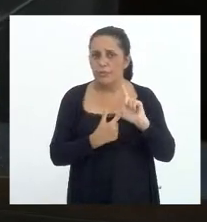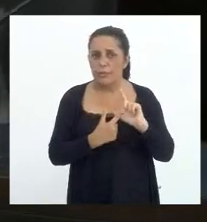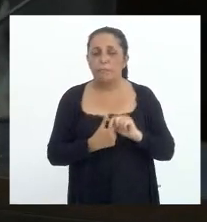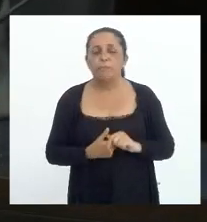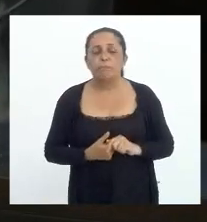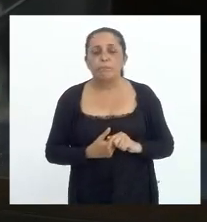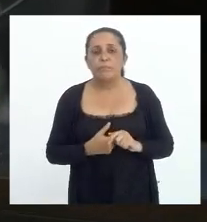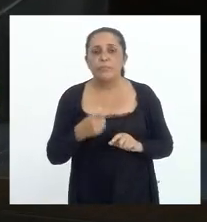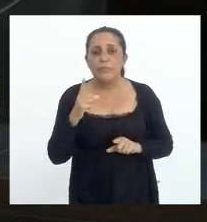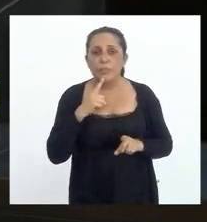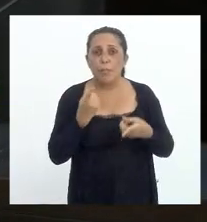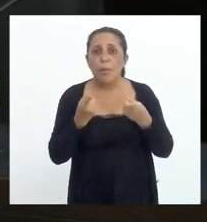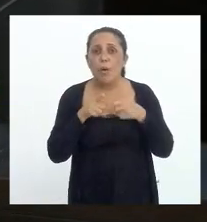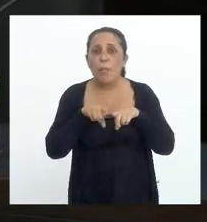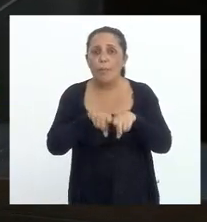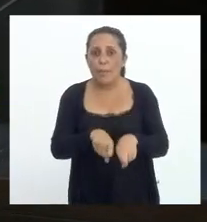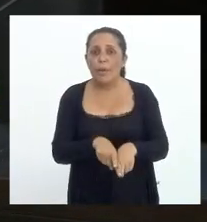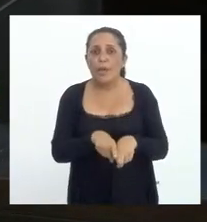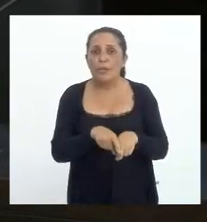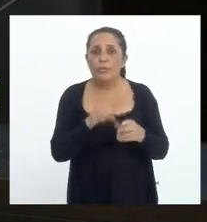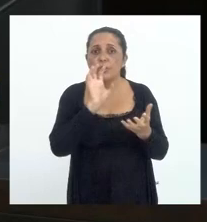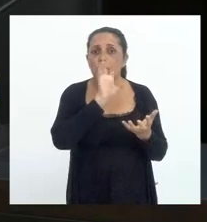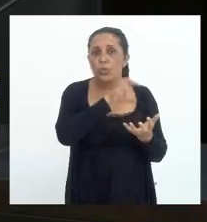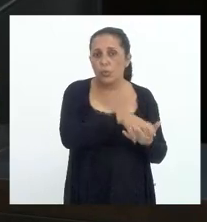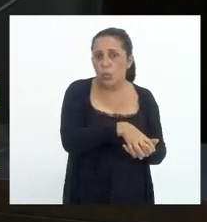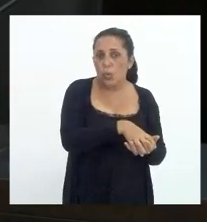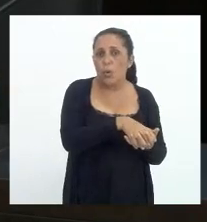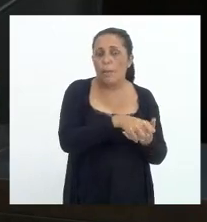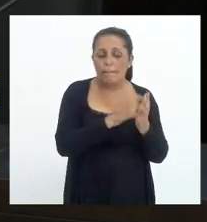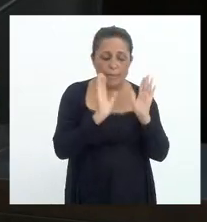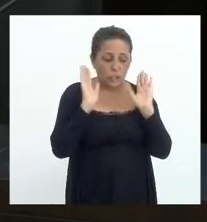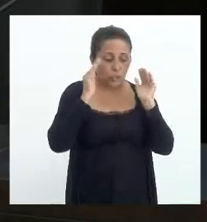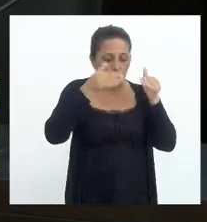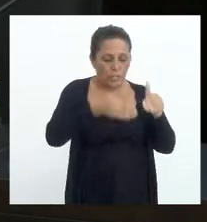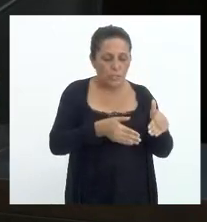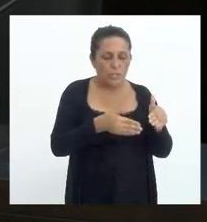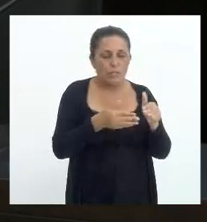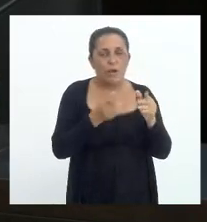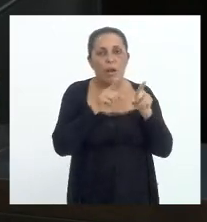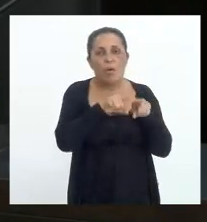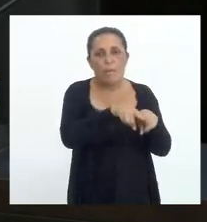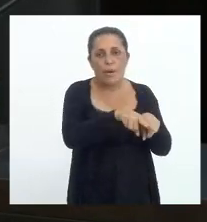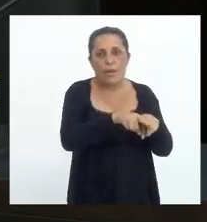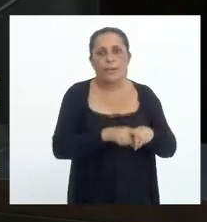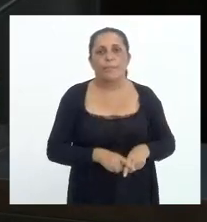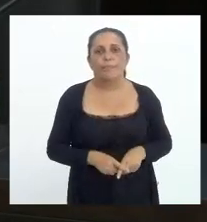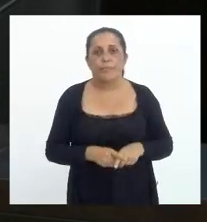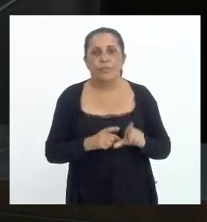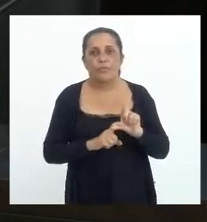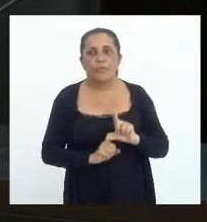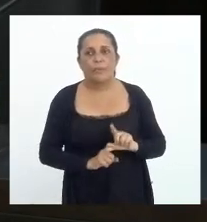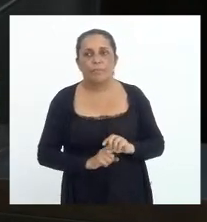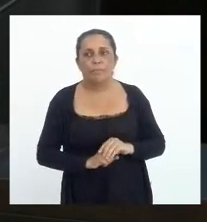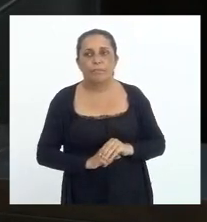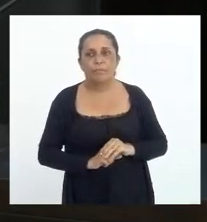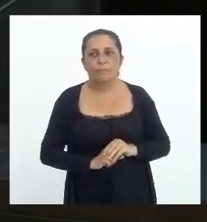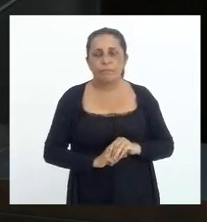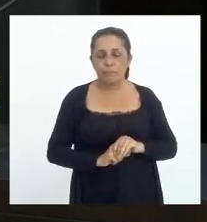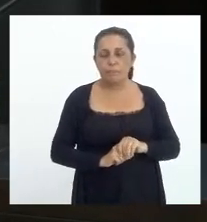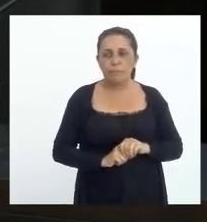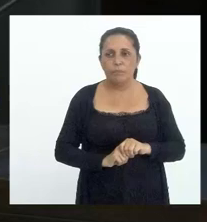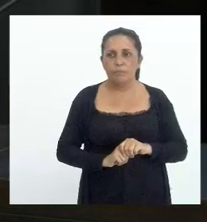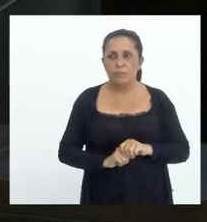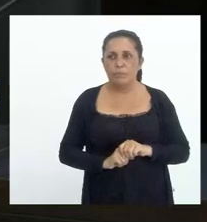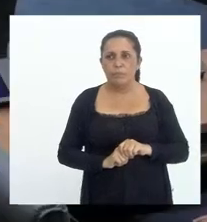setor específico na Secretaria de Fazenda que faz o acompanhamento. O outro ponto... Só pode me lembrar aí, que eu já não...